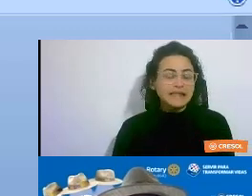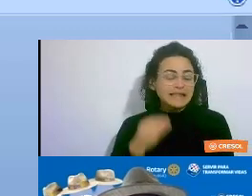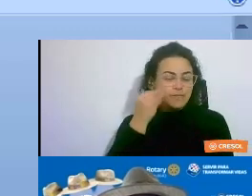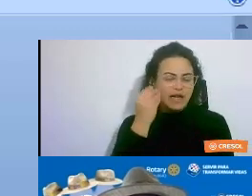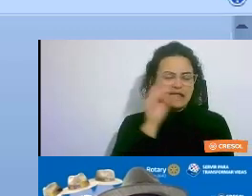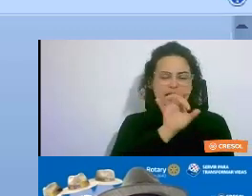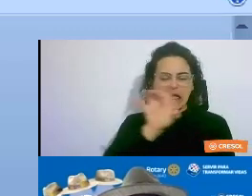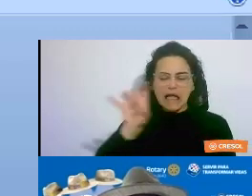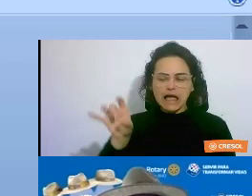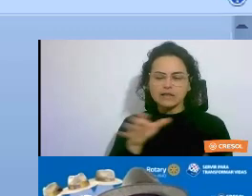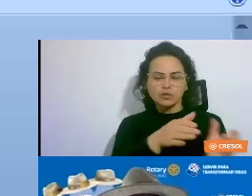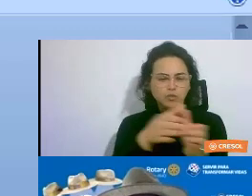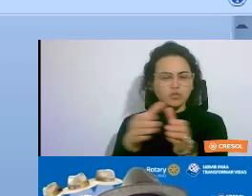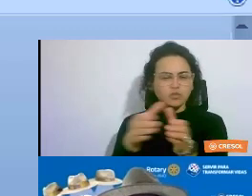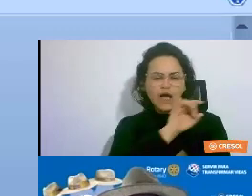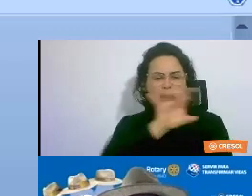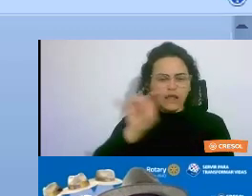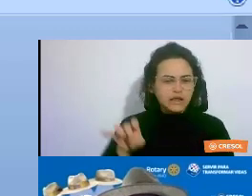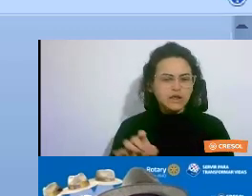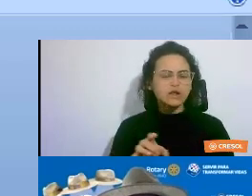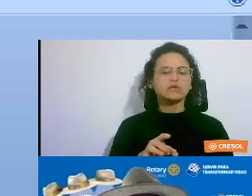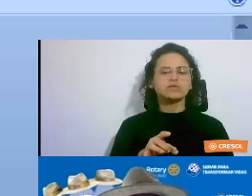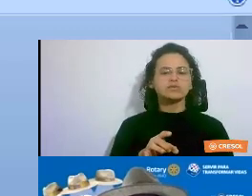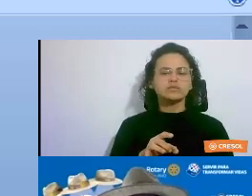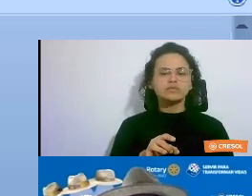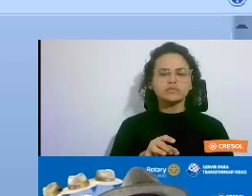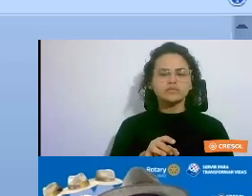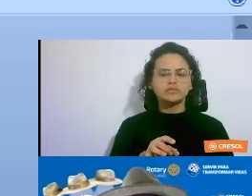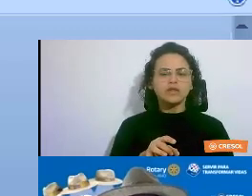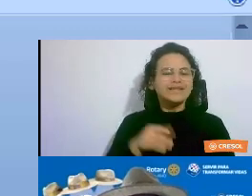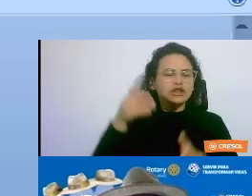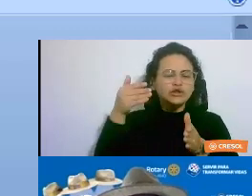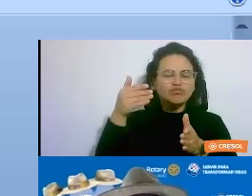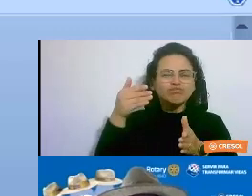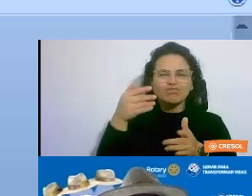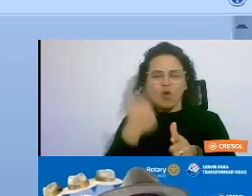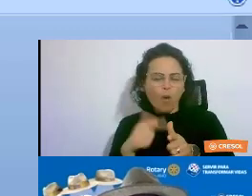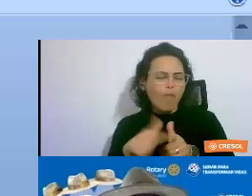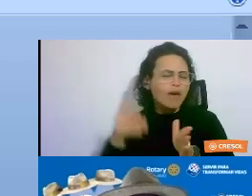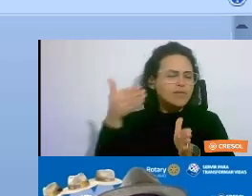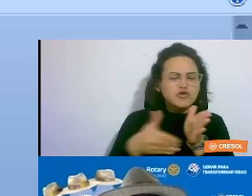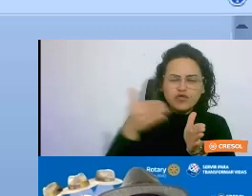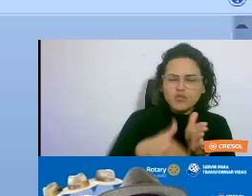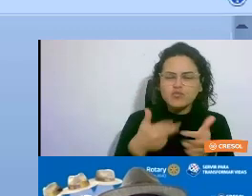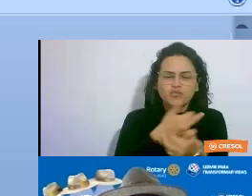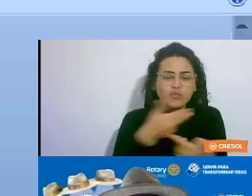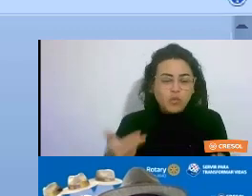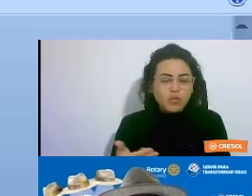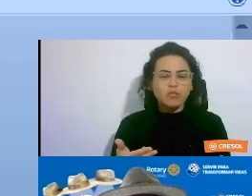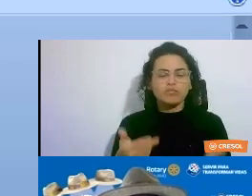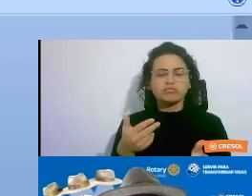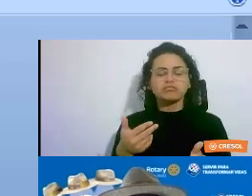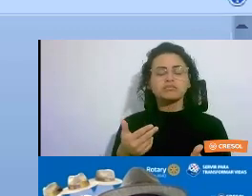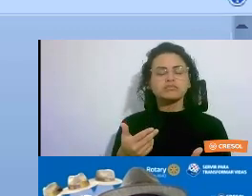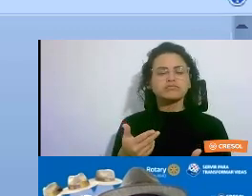clube, aqueles que já tiveram, aqueles que não tiveram ainda, quais são as suas dificuldades, por que que não realizaram, o que que está